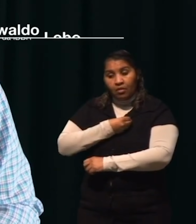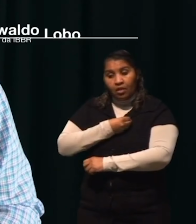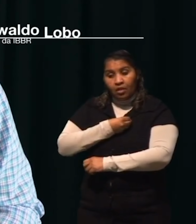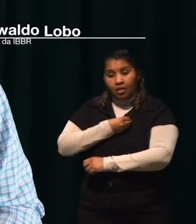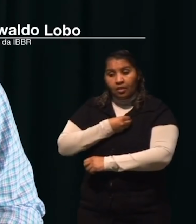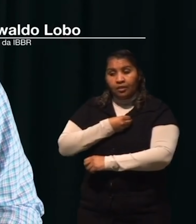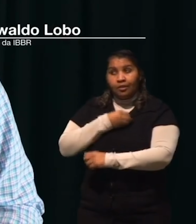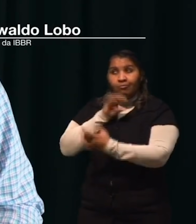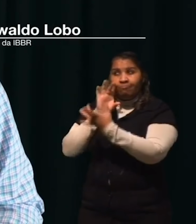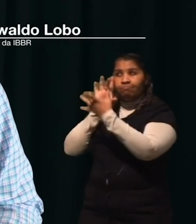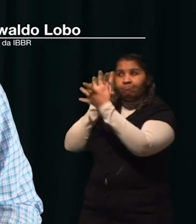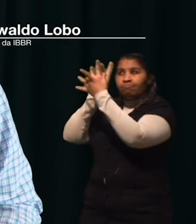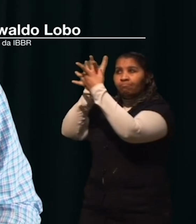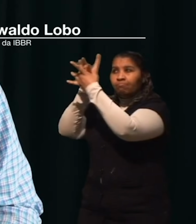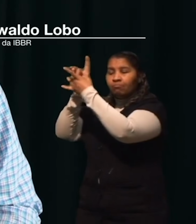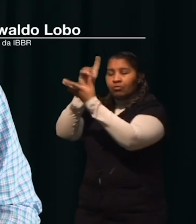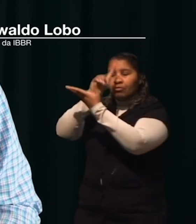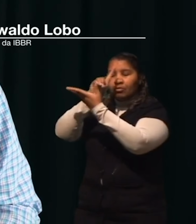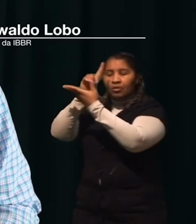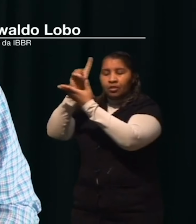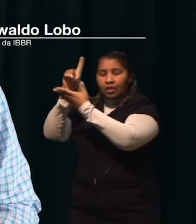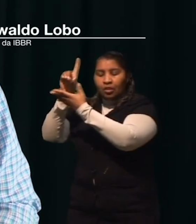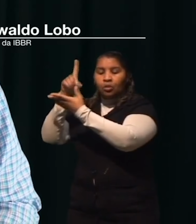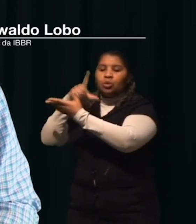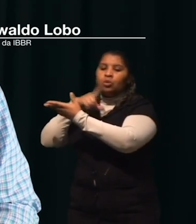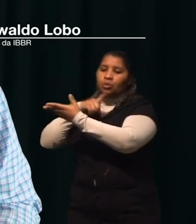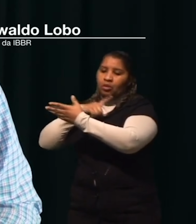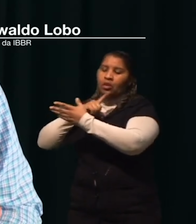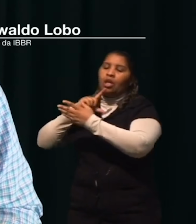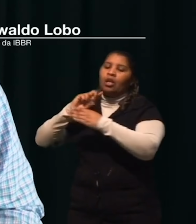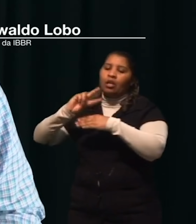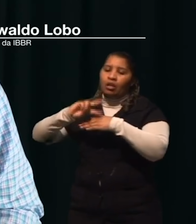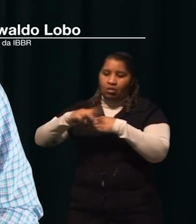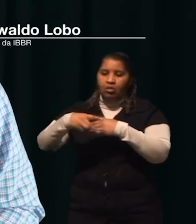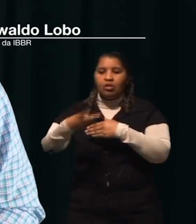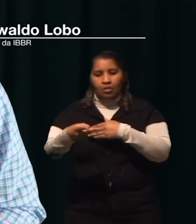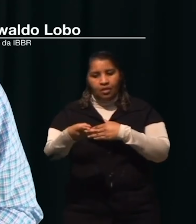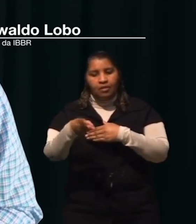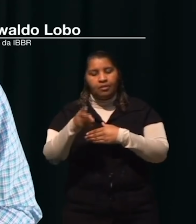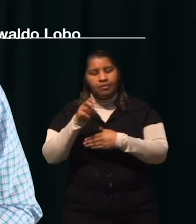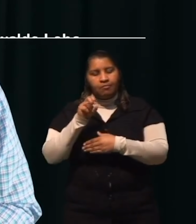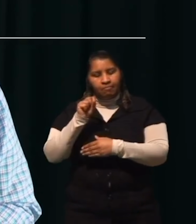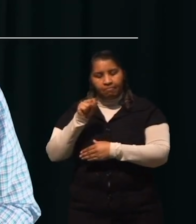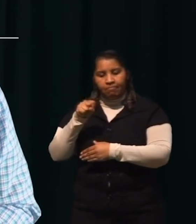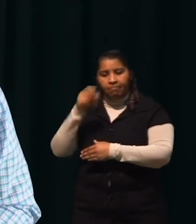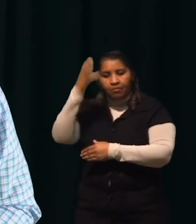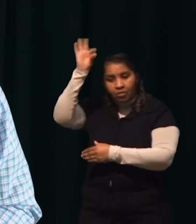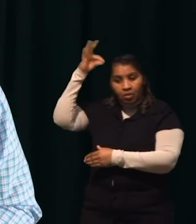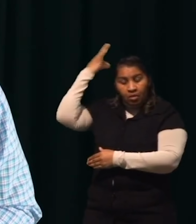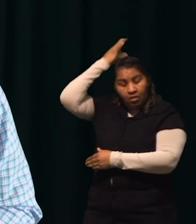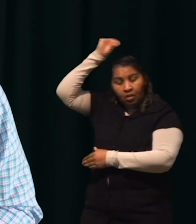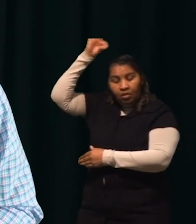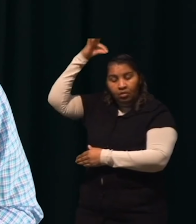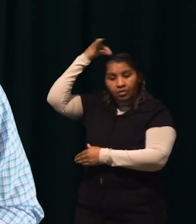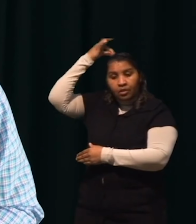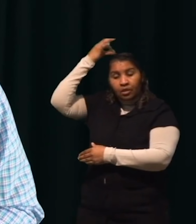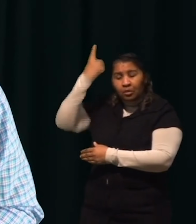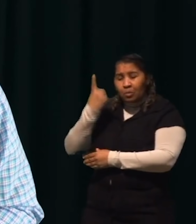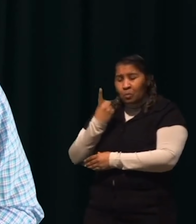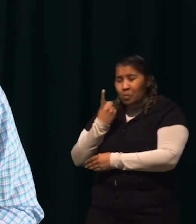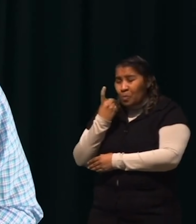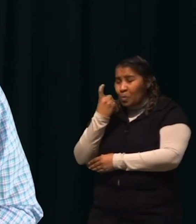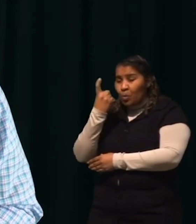que a vida do homem com Deus, ela produz um fruto. O Espírito Santo é a